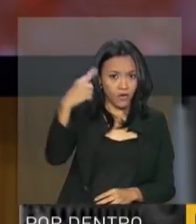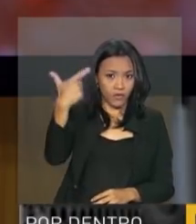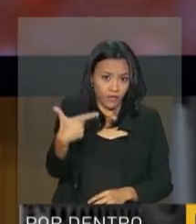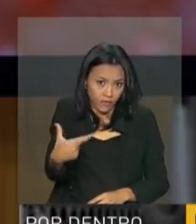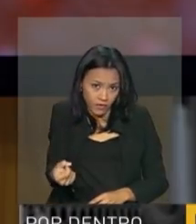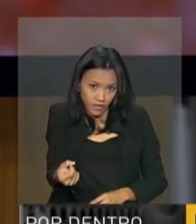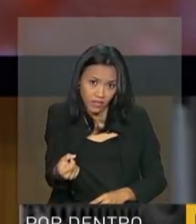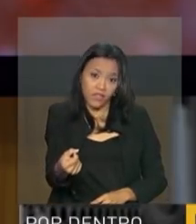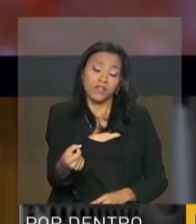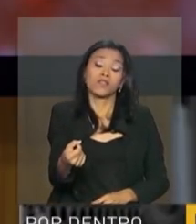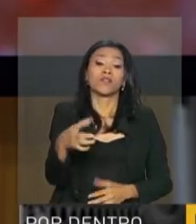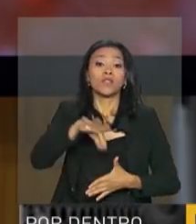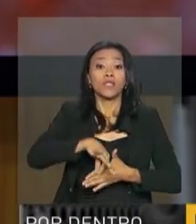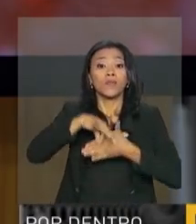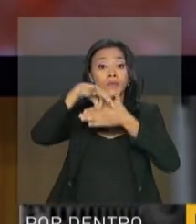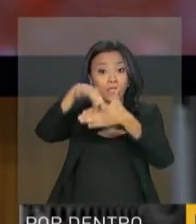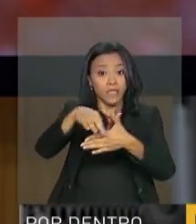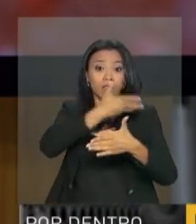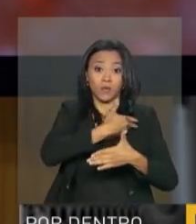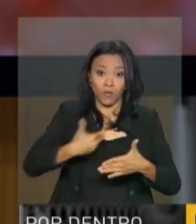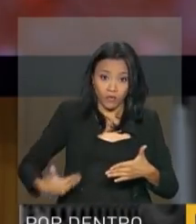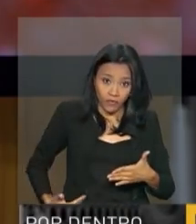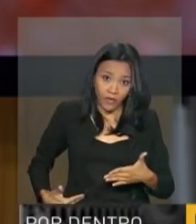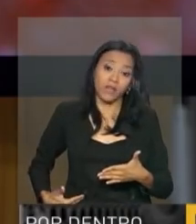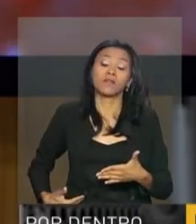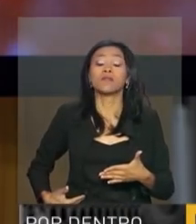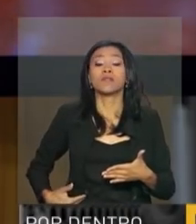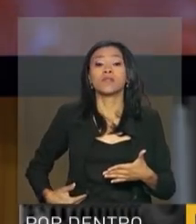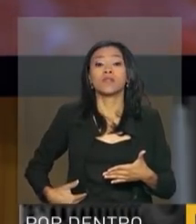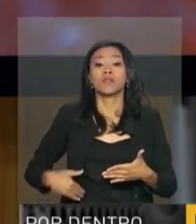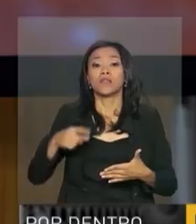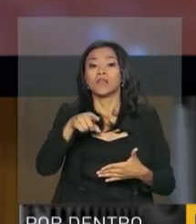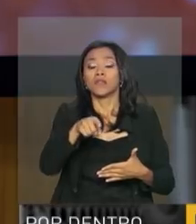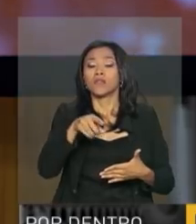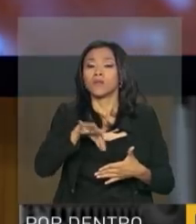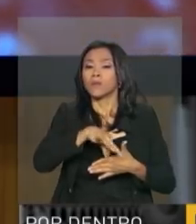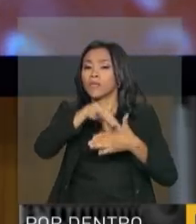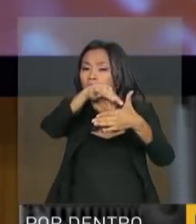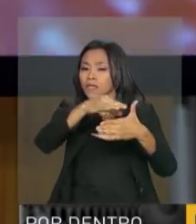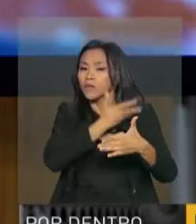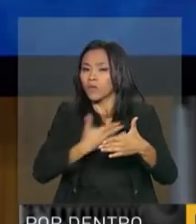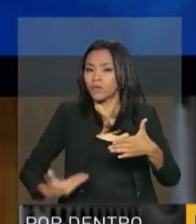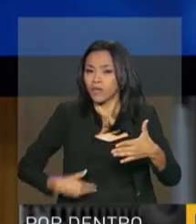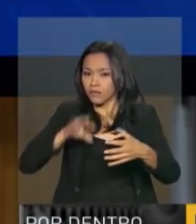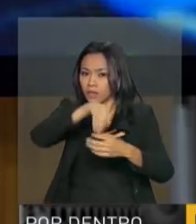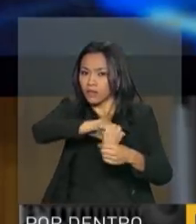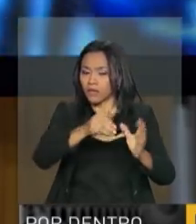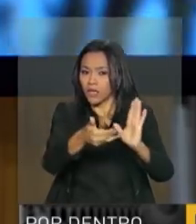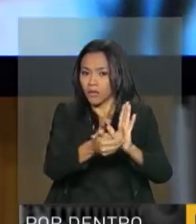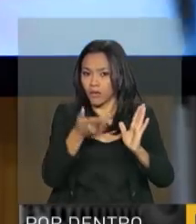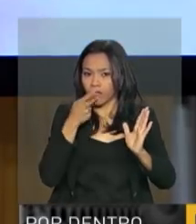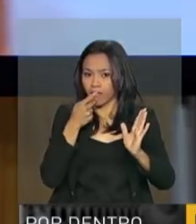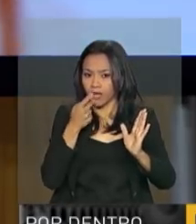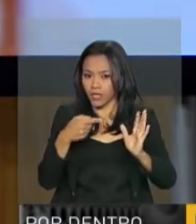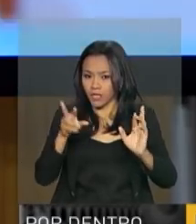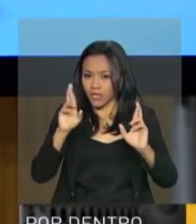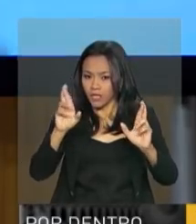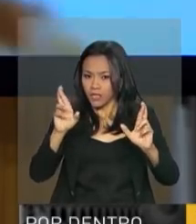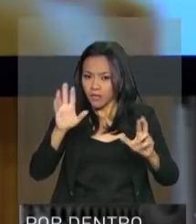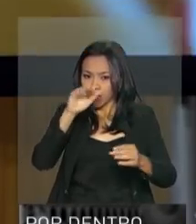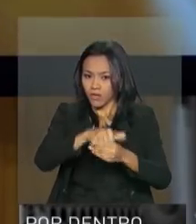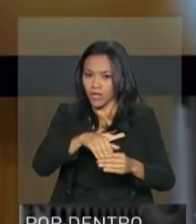líder do governo, já que a questão está na Câmara dos Deputados, o líder do governo disse que ele espera votar e tem uma expectativa de votação até